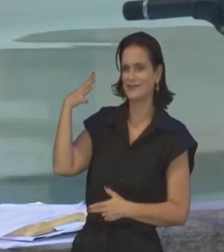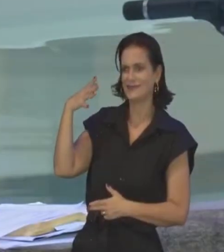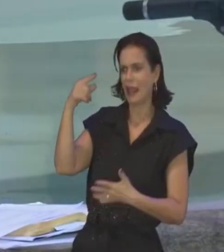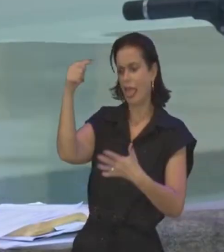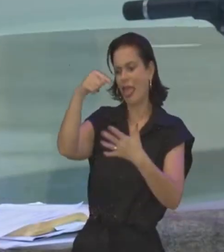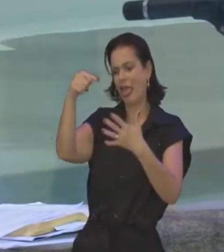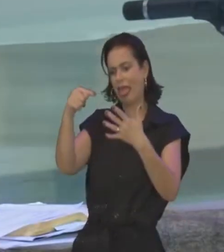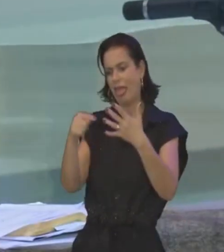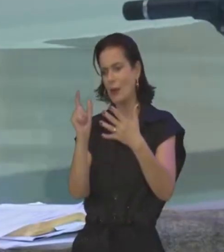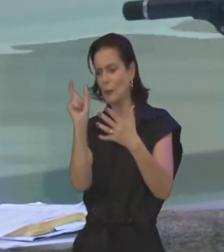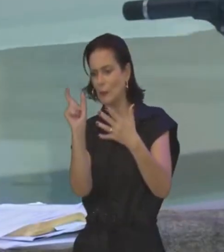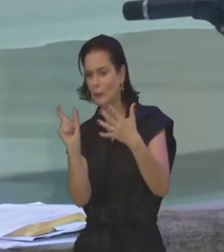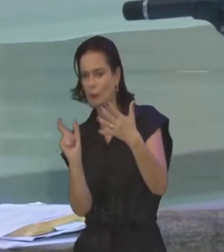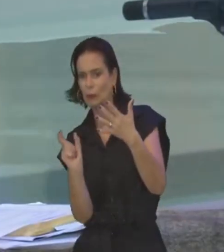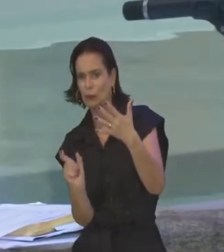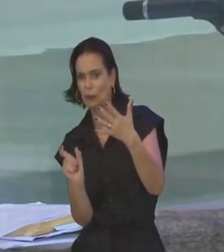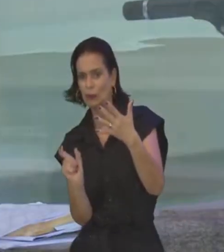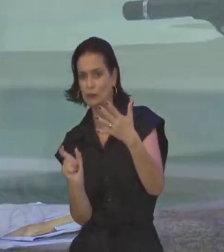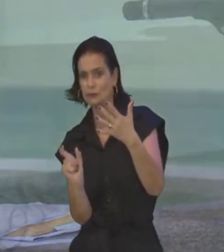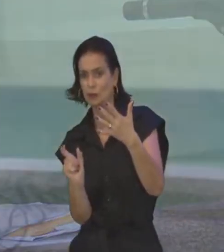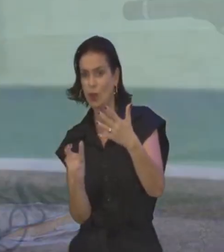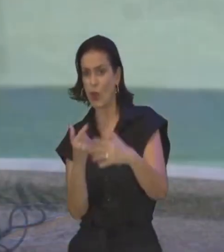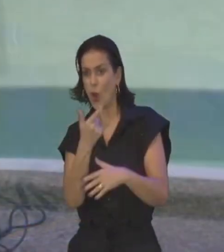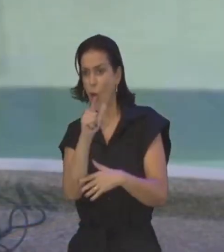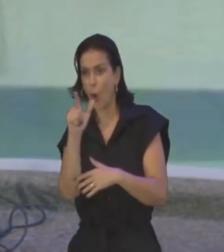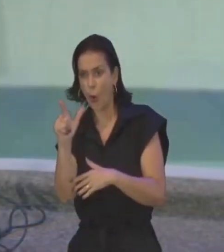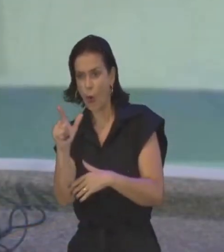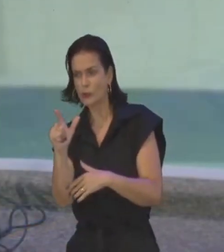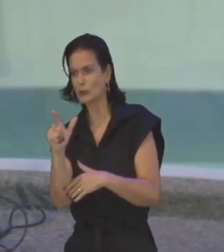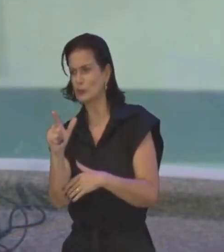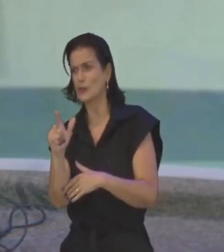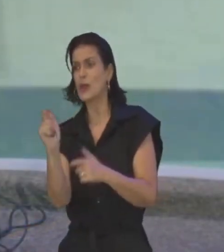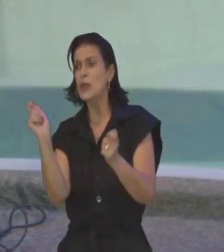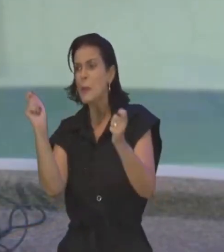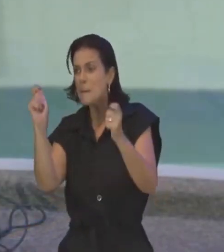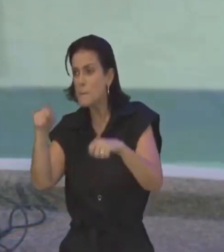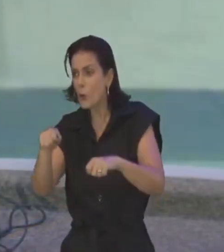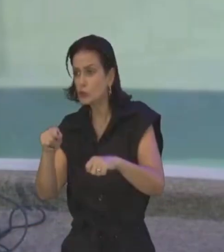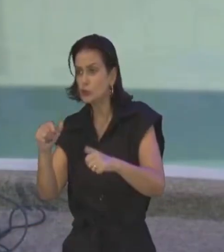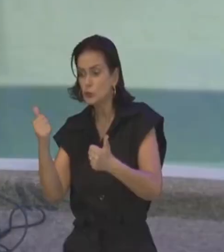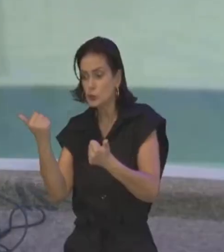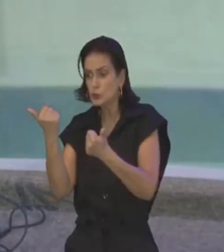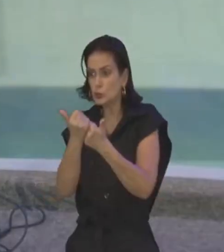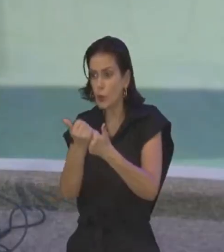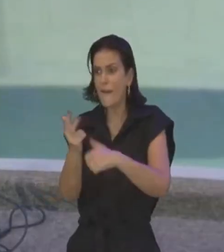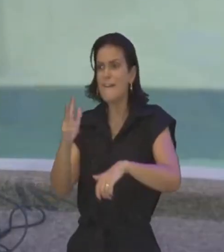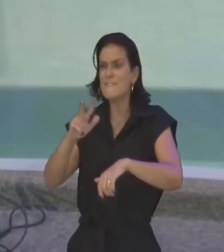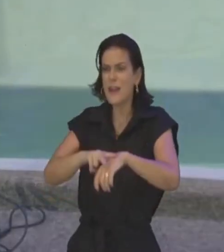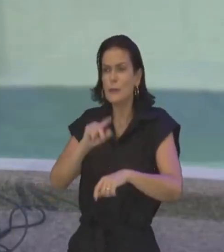outros adjetivos, muitos outros substantivos, muitos outros verbos